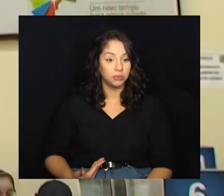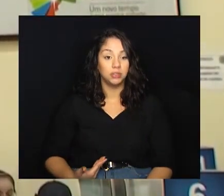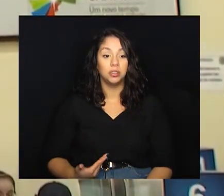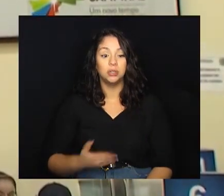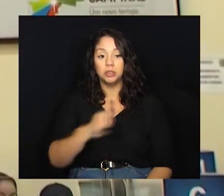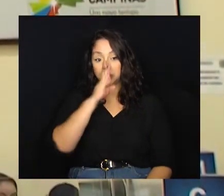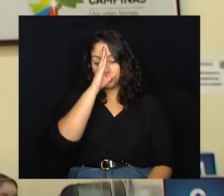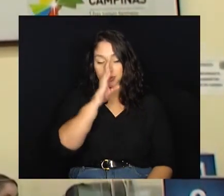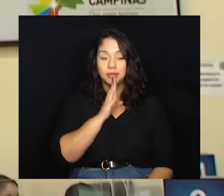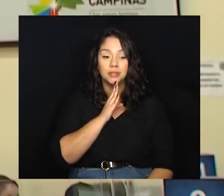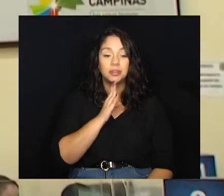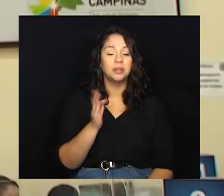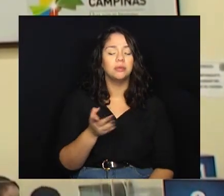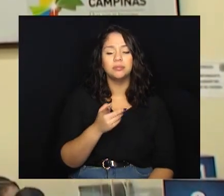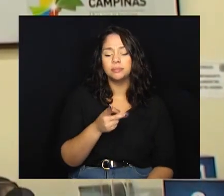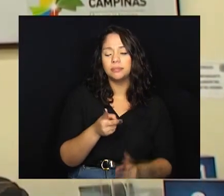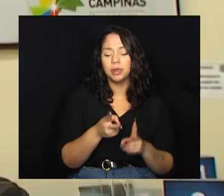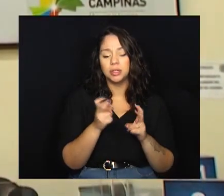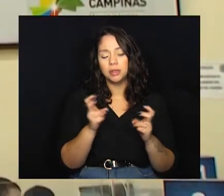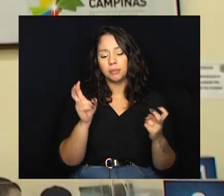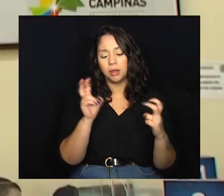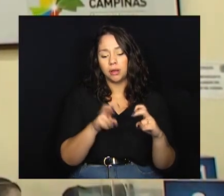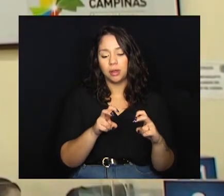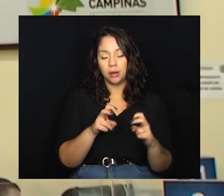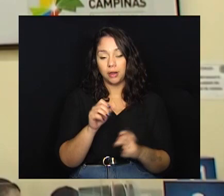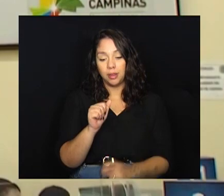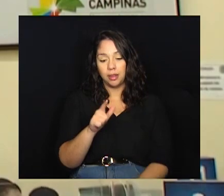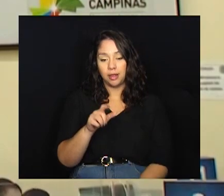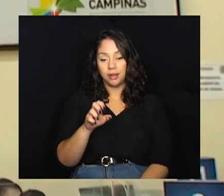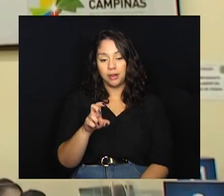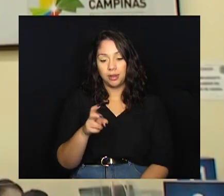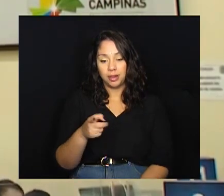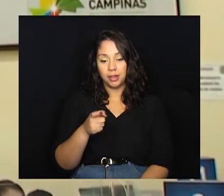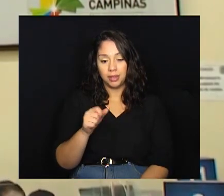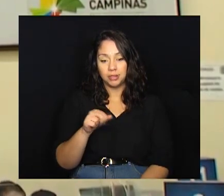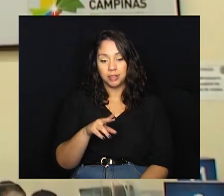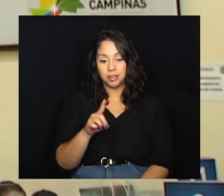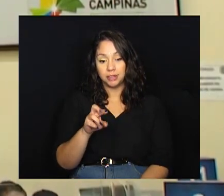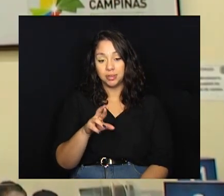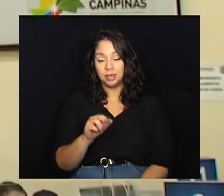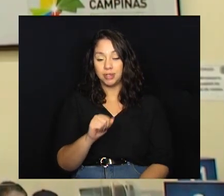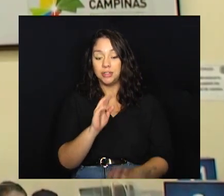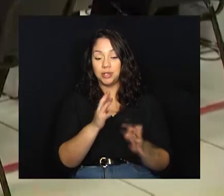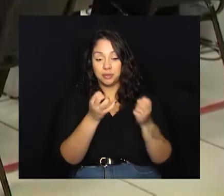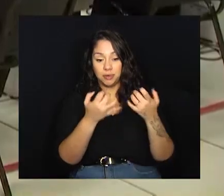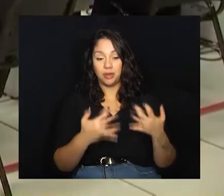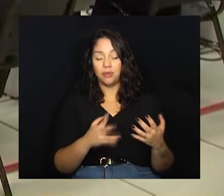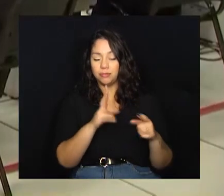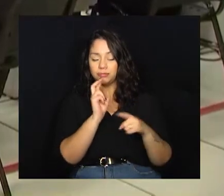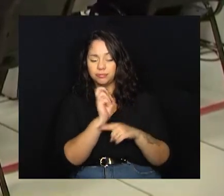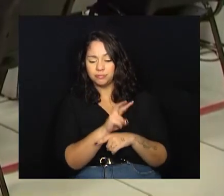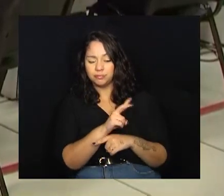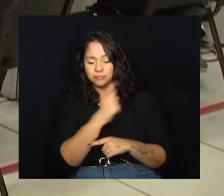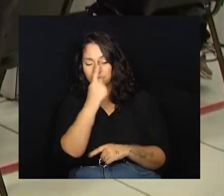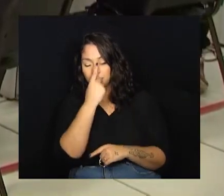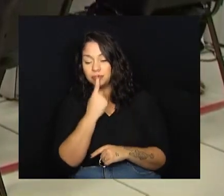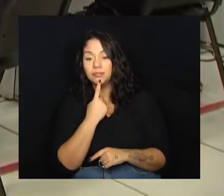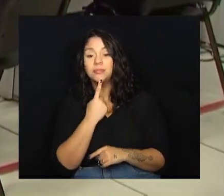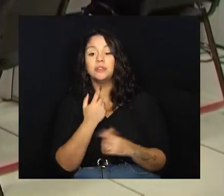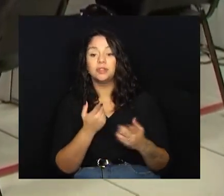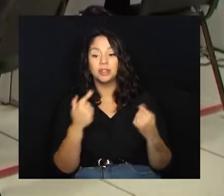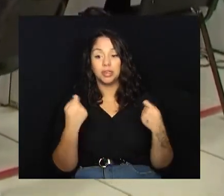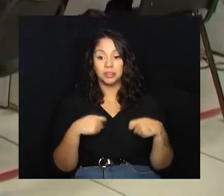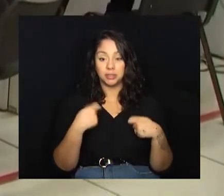observa o trabalhador quando ele senta ali com Alessandra como ela falou quando ele tá ali no atendimento dela a gente observa naquele perfil a necessidade